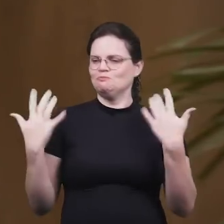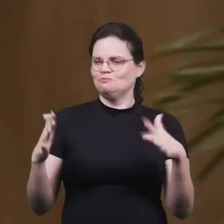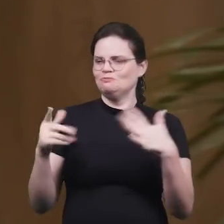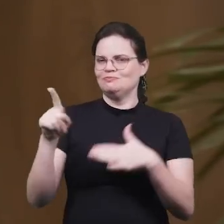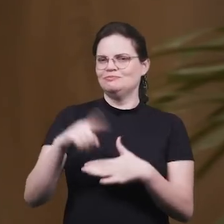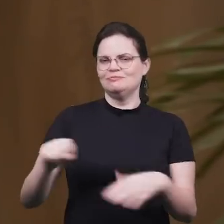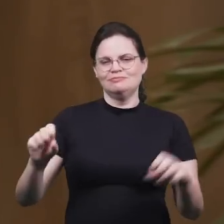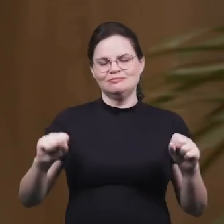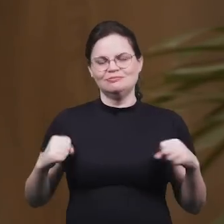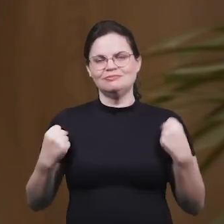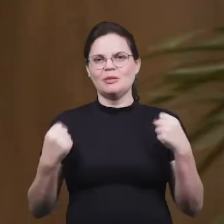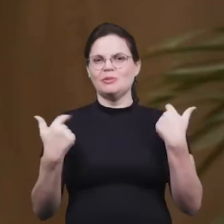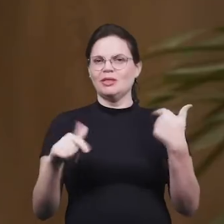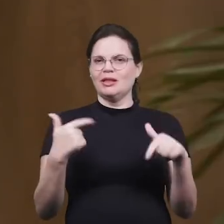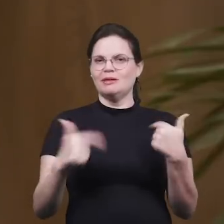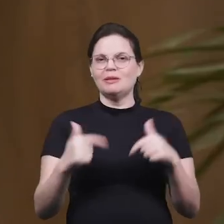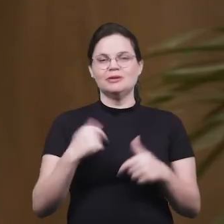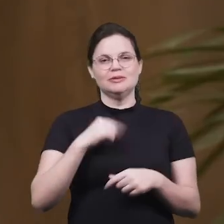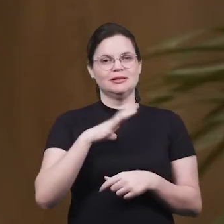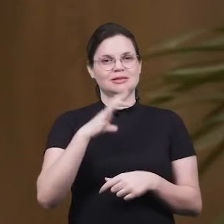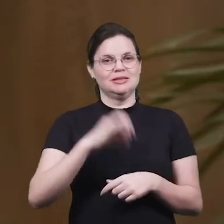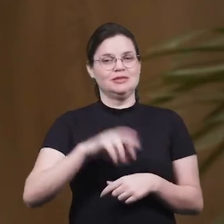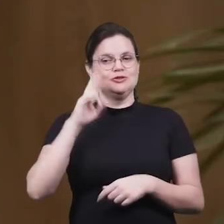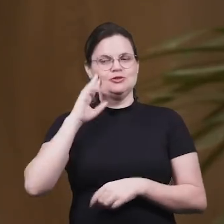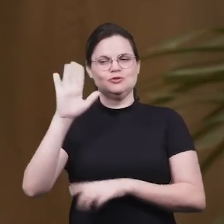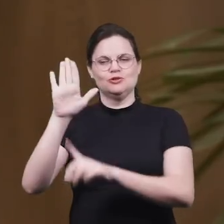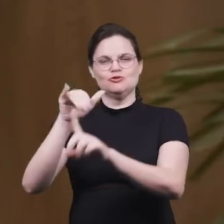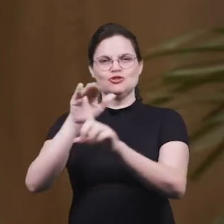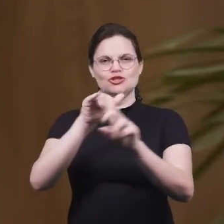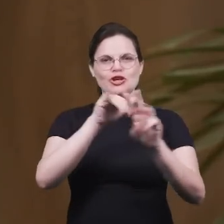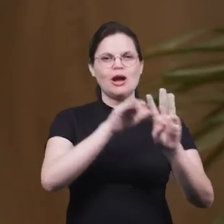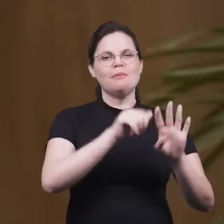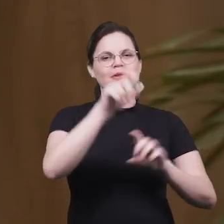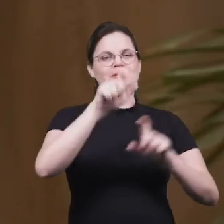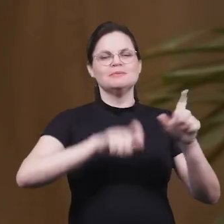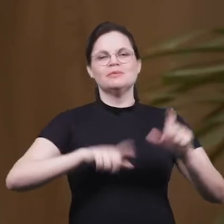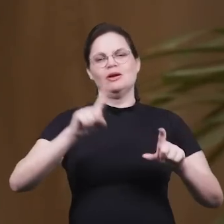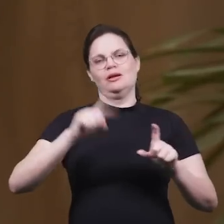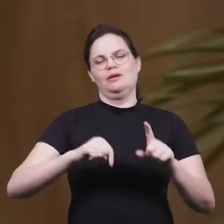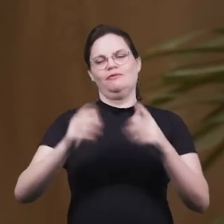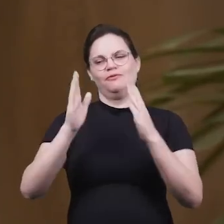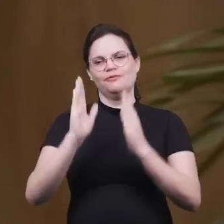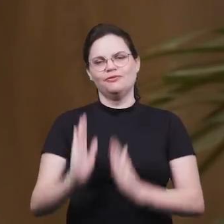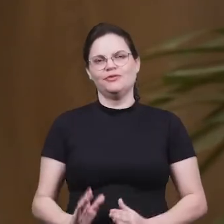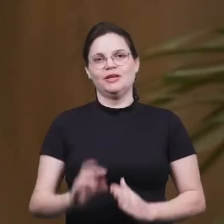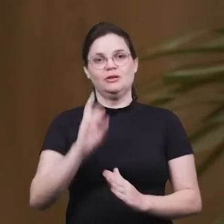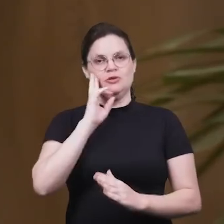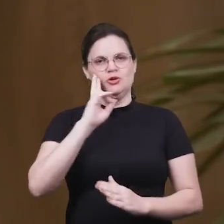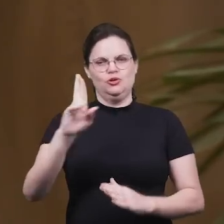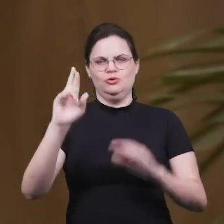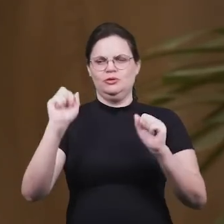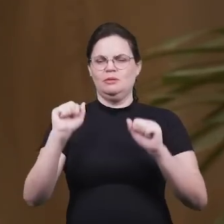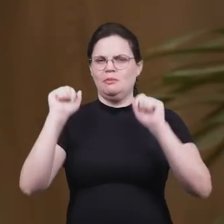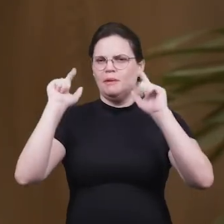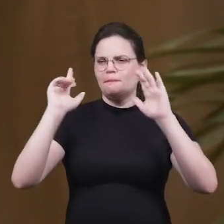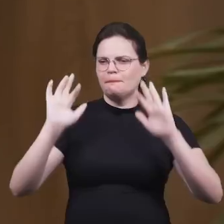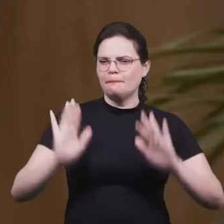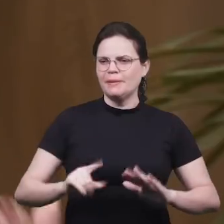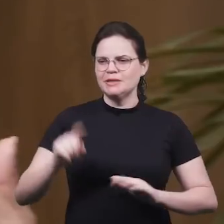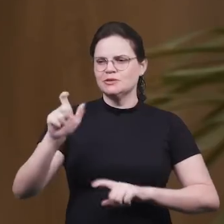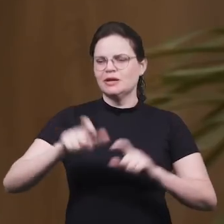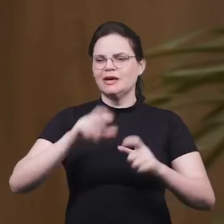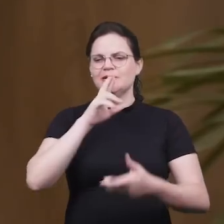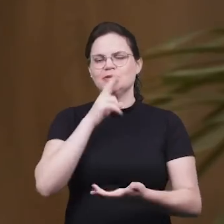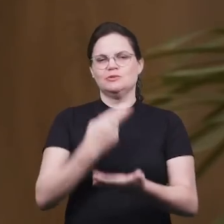disposição, por esse trabalho. Nós sabemos que o Senhor comissiona aqueles que são fiéis e grandes são os frutos deste trabalho,